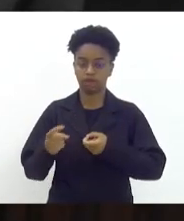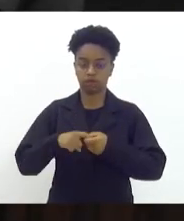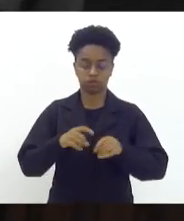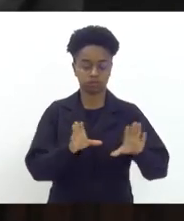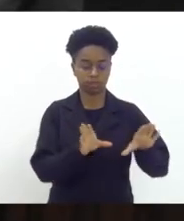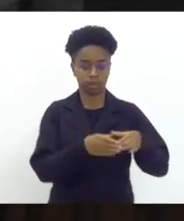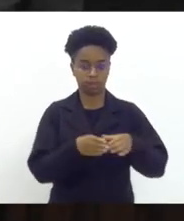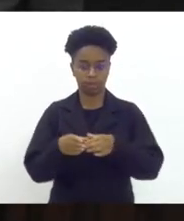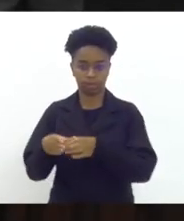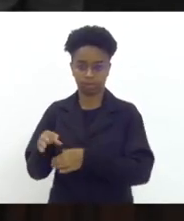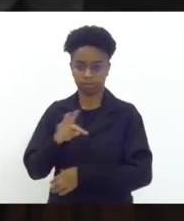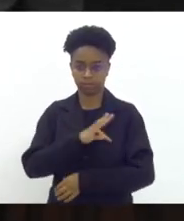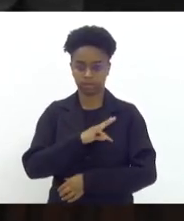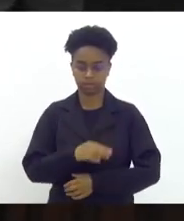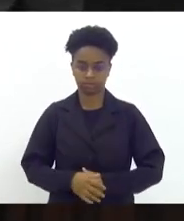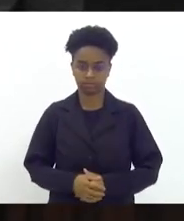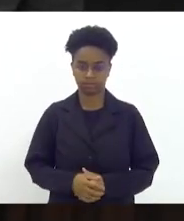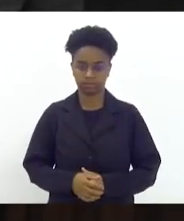comissões técnicas